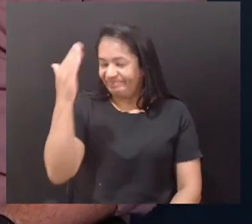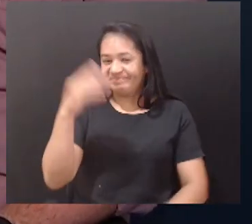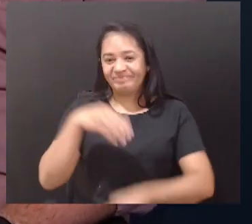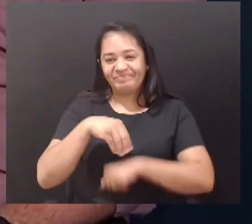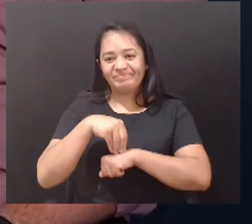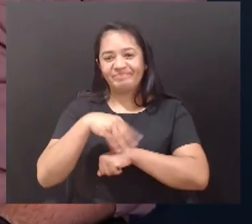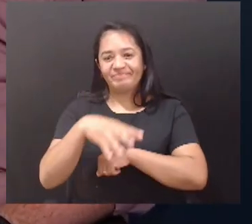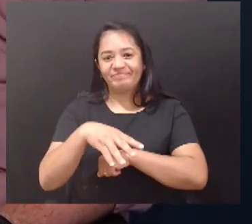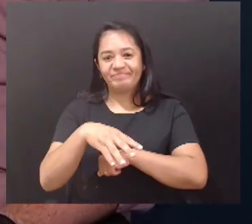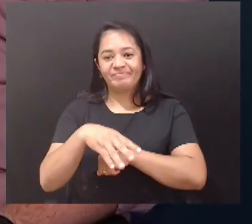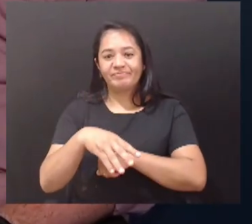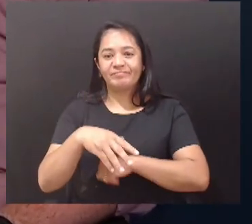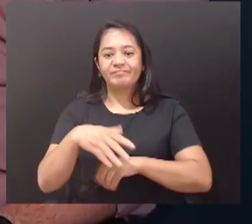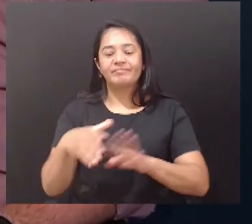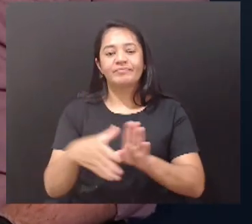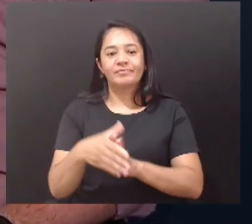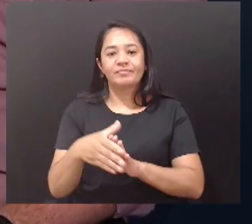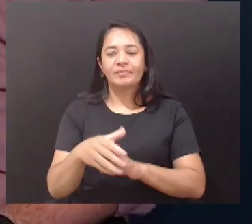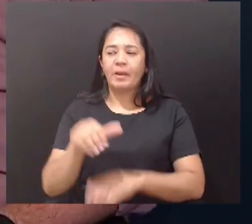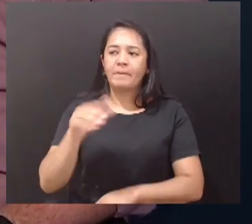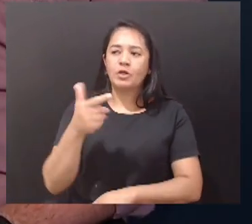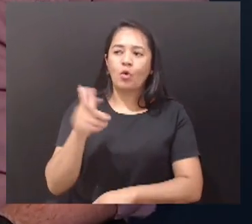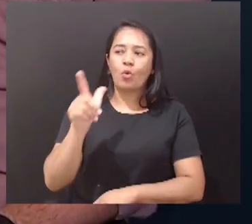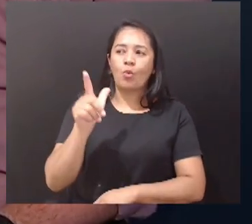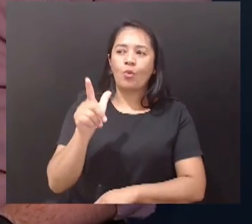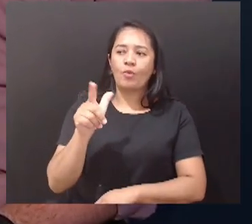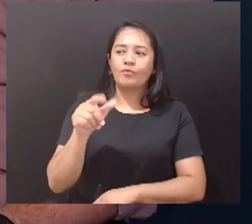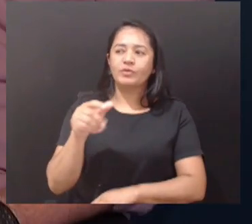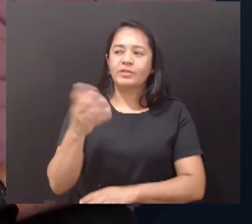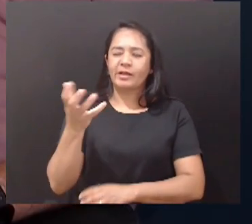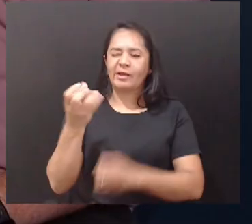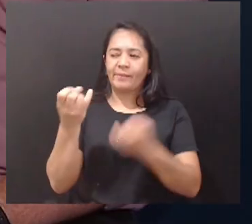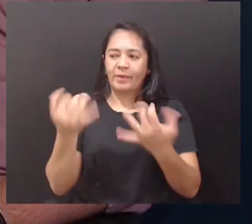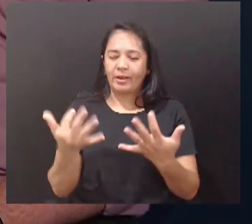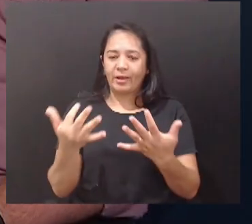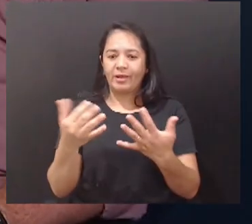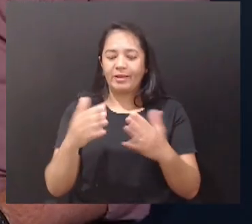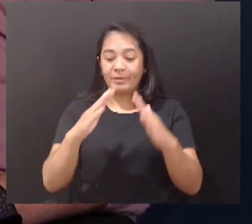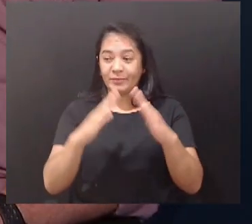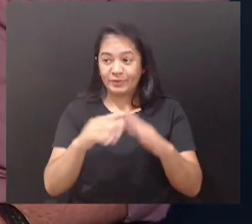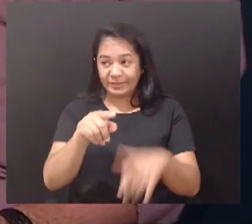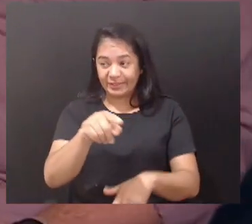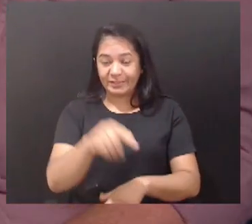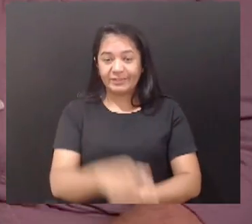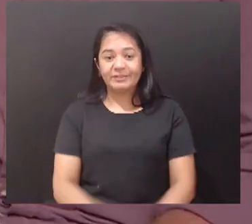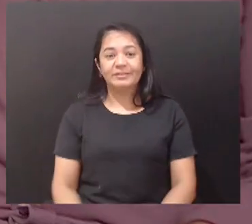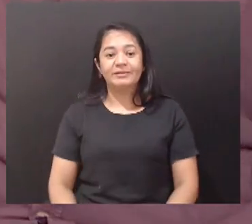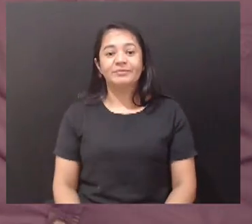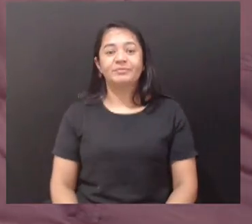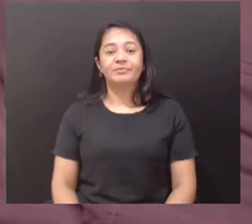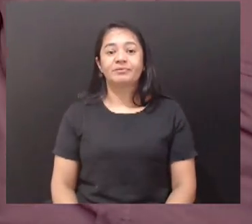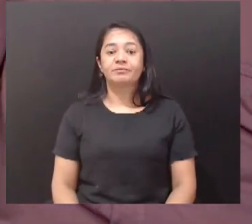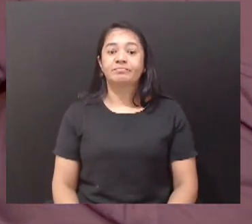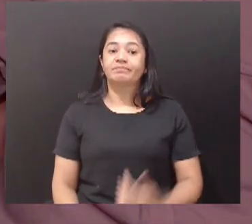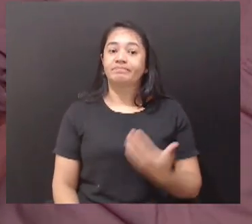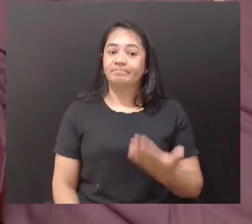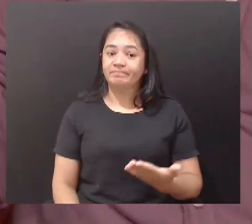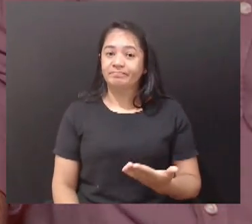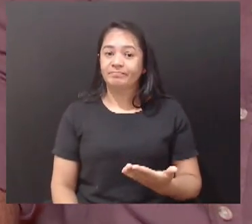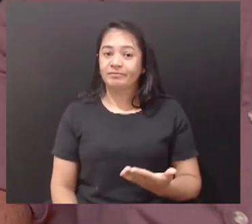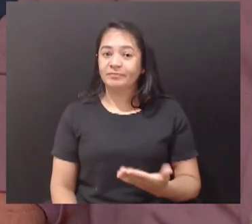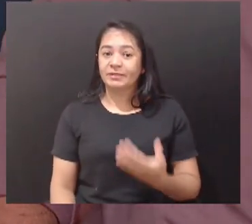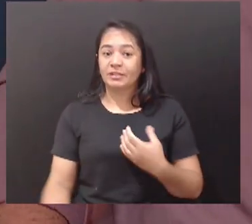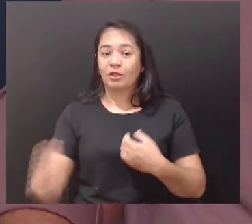essas orientações. Tem mais alguma coisa que você queira falar para o pessoal que está em casa, né, para a gente finalizar aqui? Bom, voltando